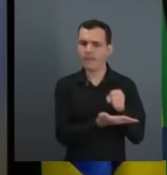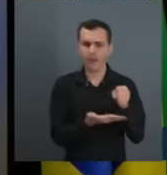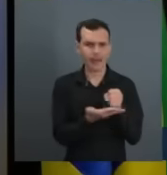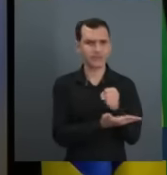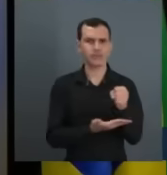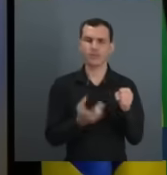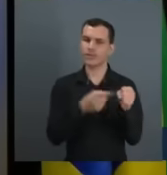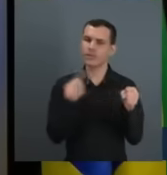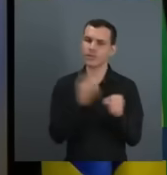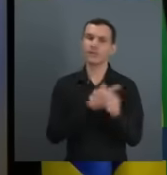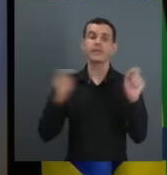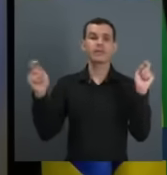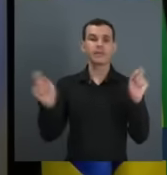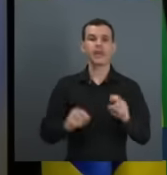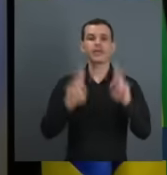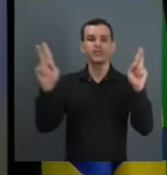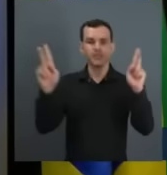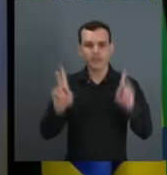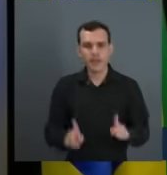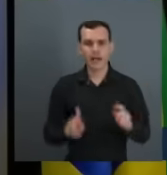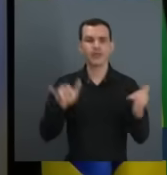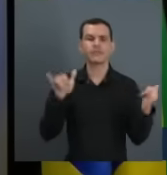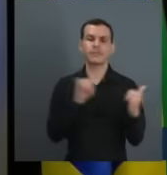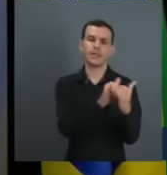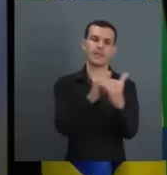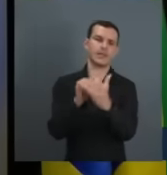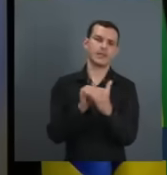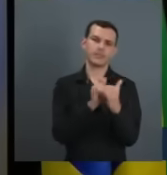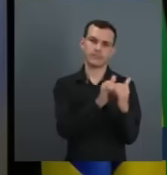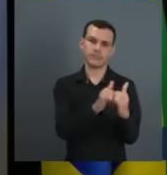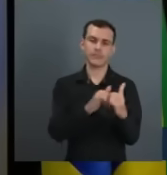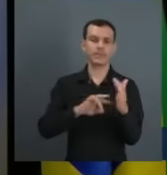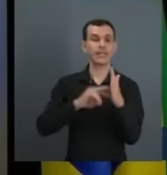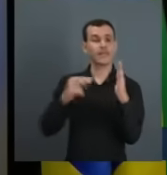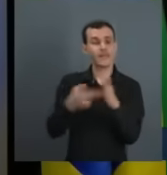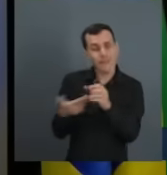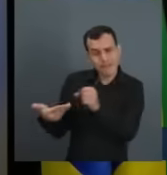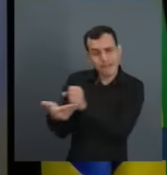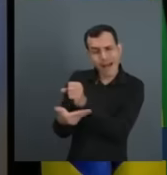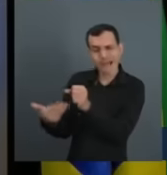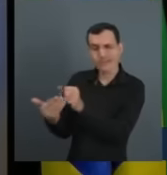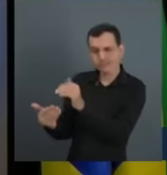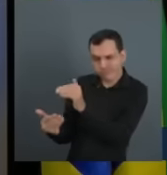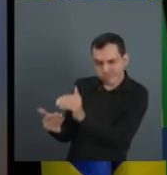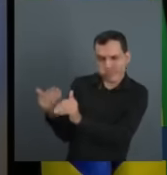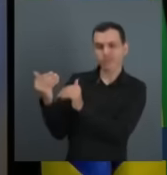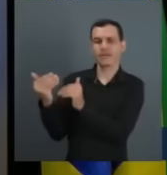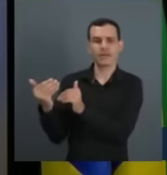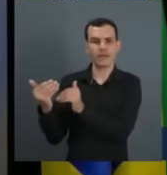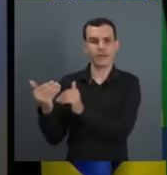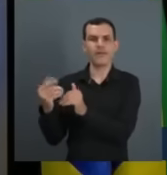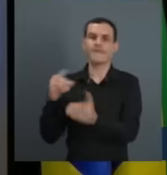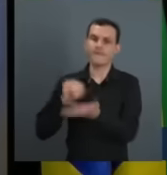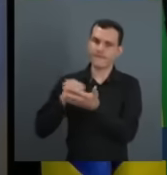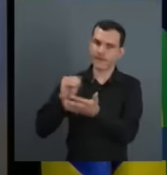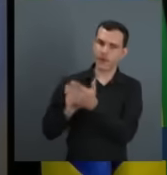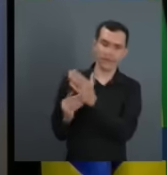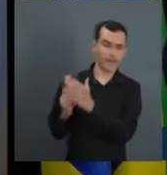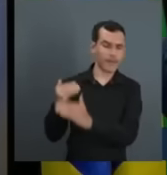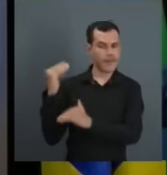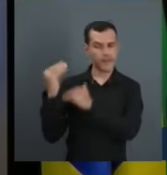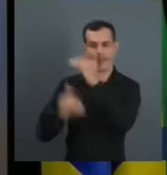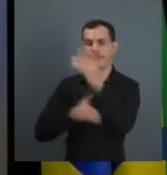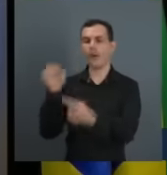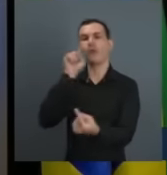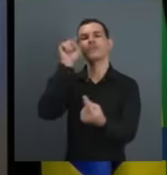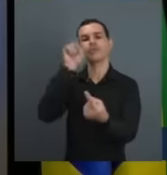para reconciliar, para pacificar o país. É o primeiro degrau, repito. Nós temos outros. Até chegar na anistia o mais